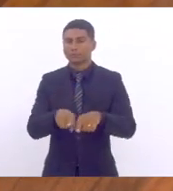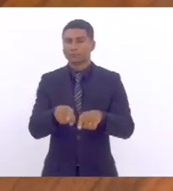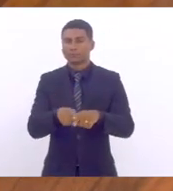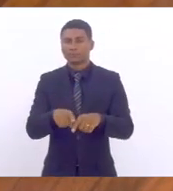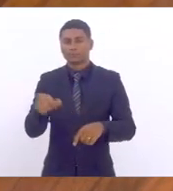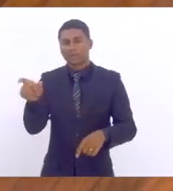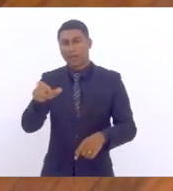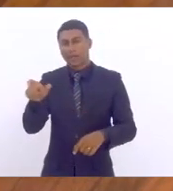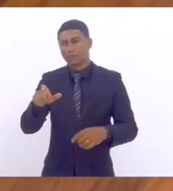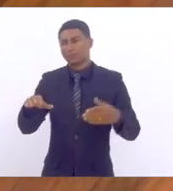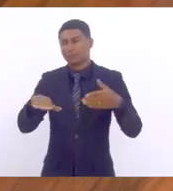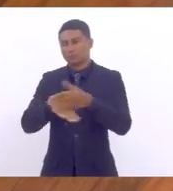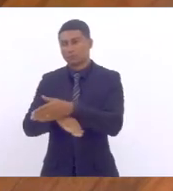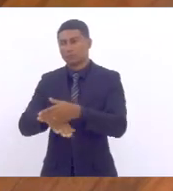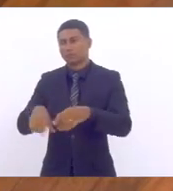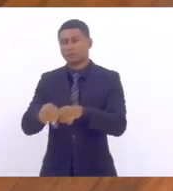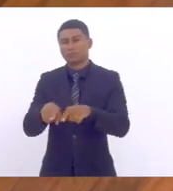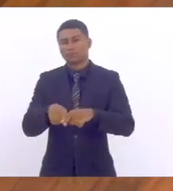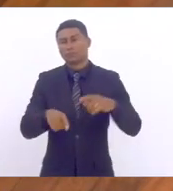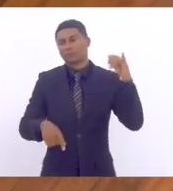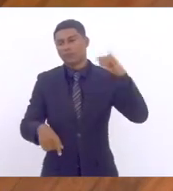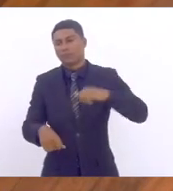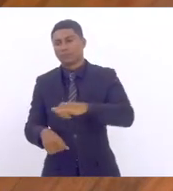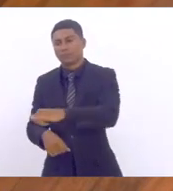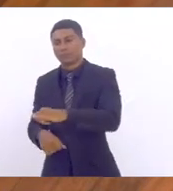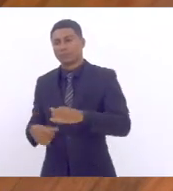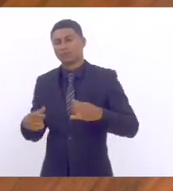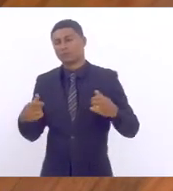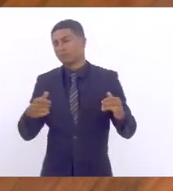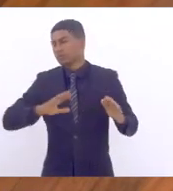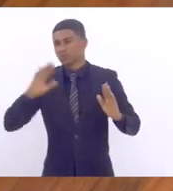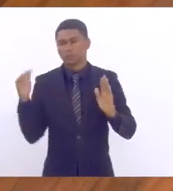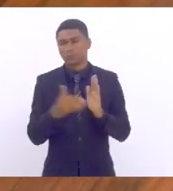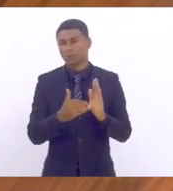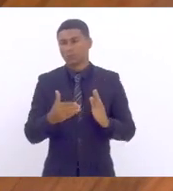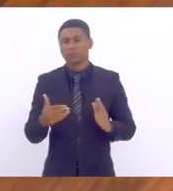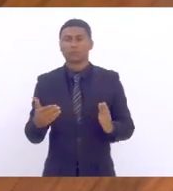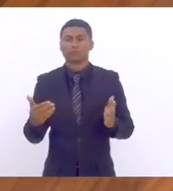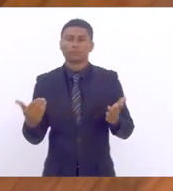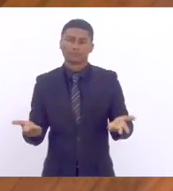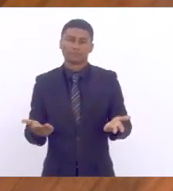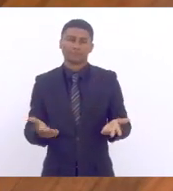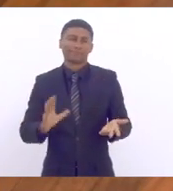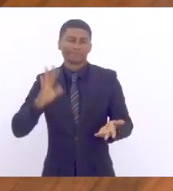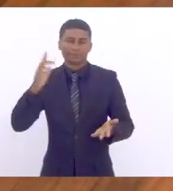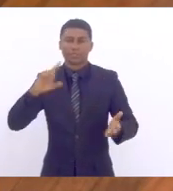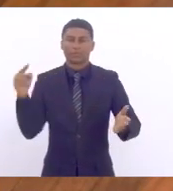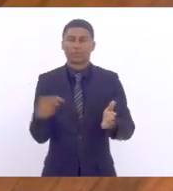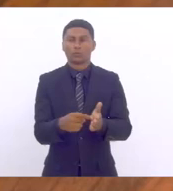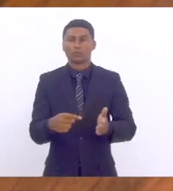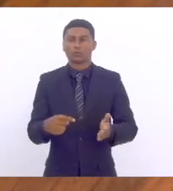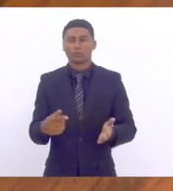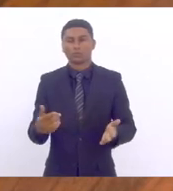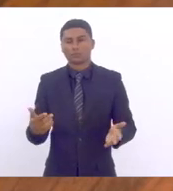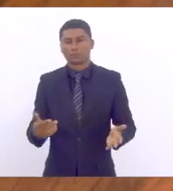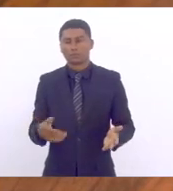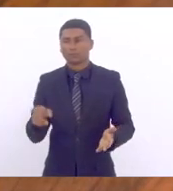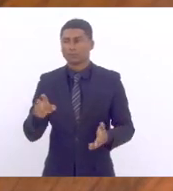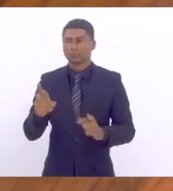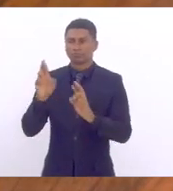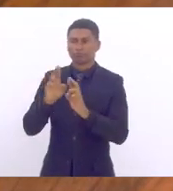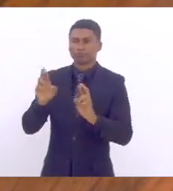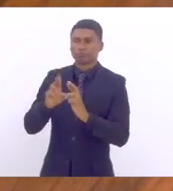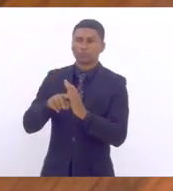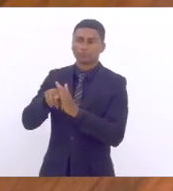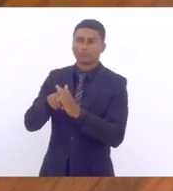ingresso, todo o deslocamento aéreo e terrestre. E por isso ele foi denunciado, por isso ele foi investigado,